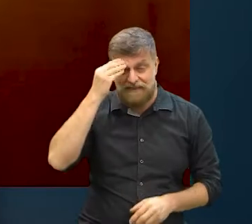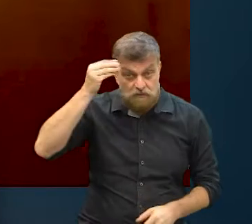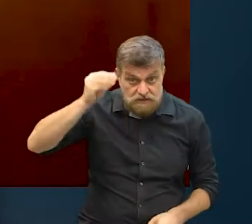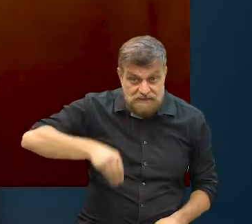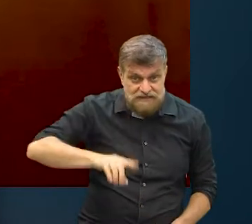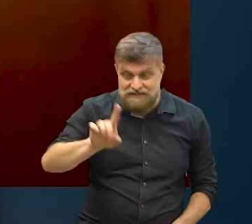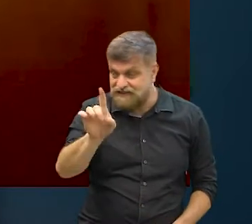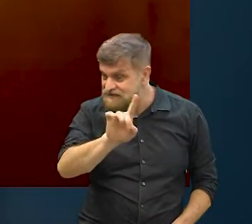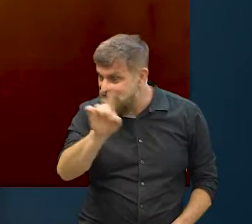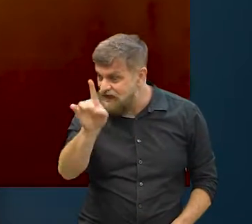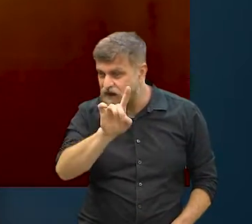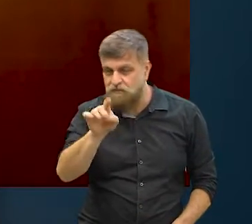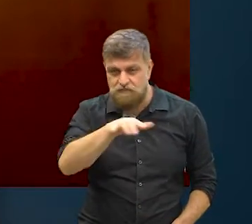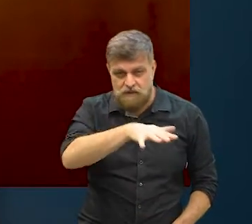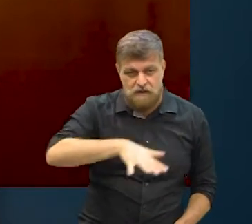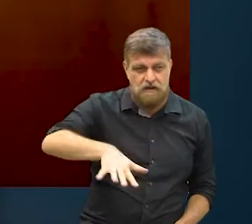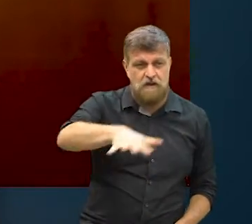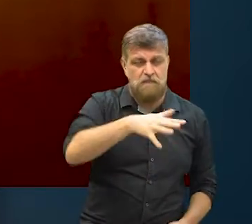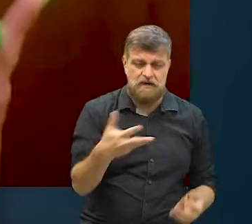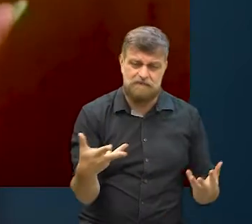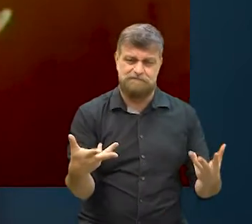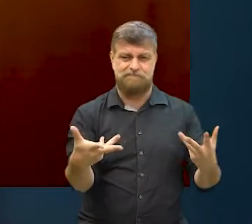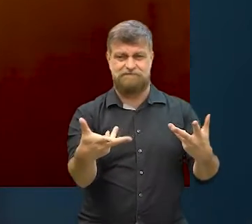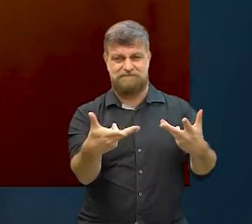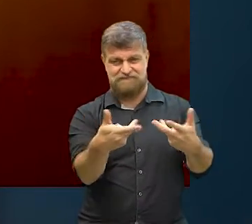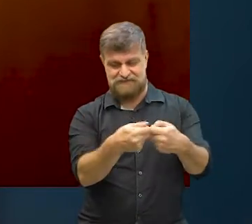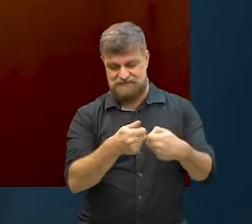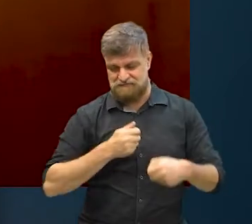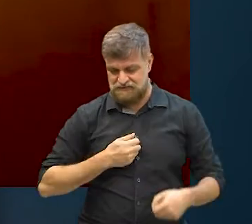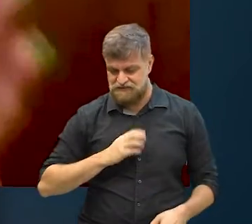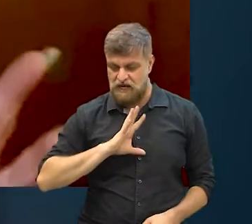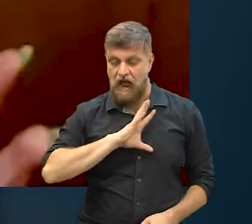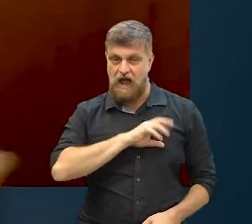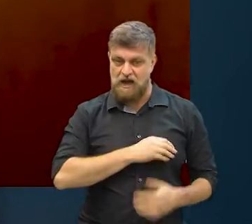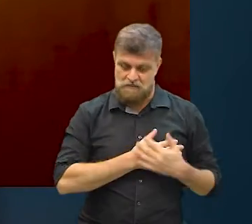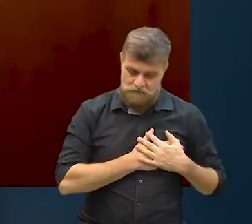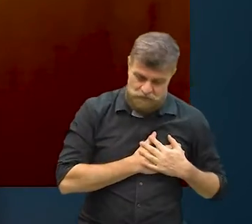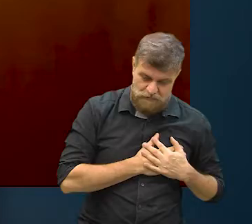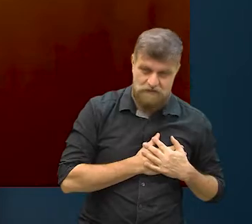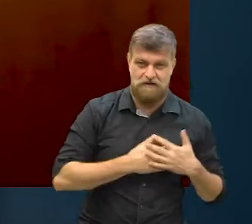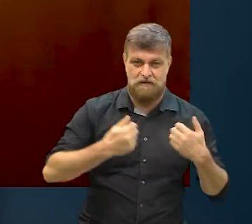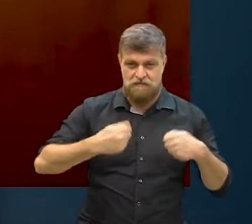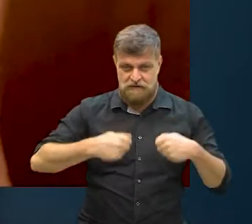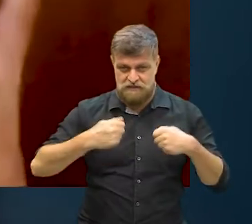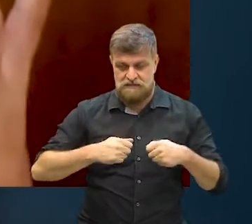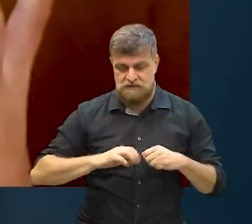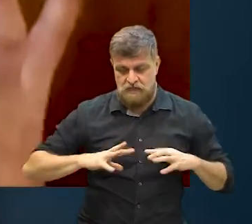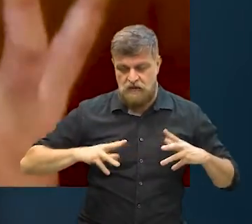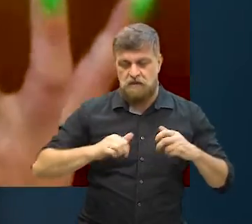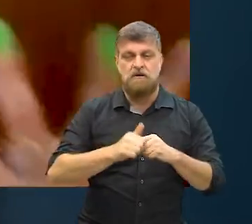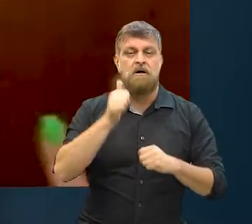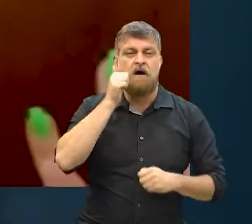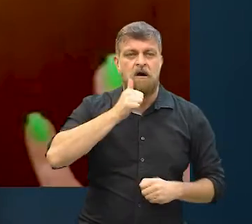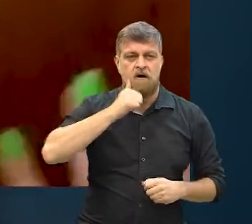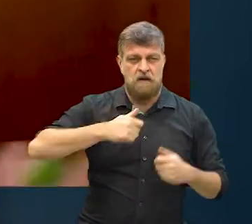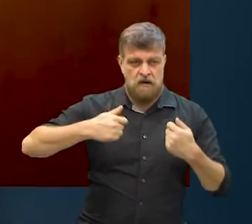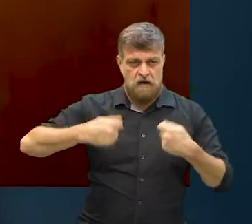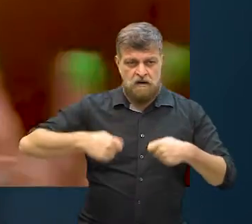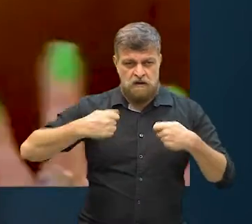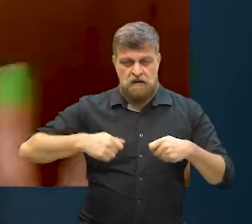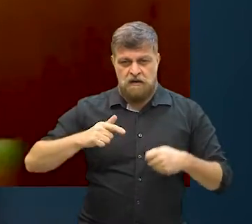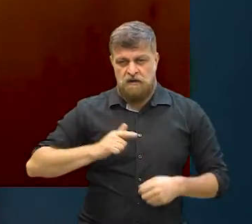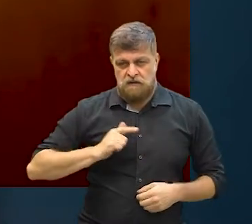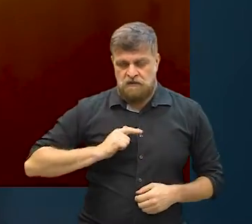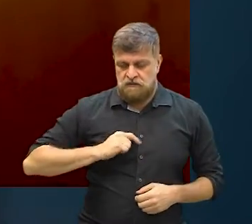desista, porque é uma área maravilhosa, tem que fazer com muito amor. A gente traz tudo aquilo que a mulher precisa, né? Que a